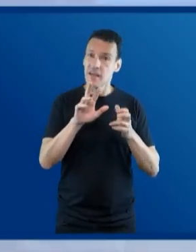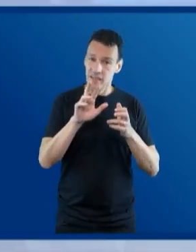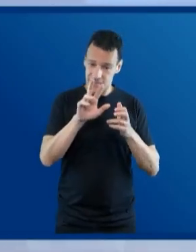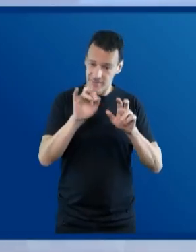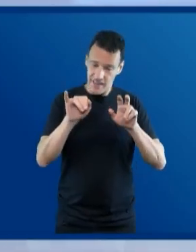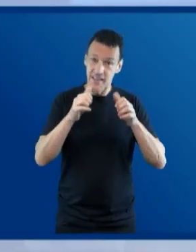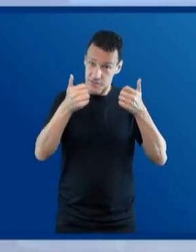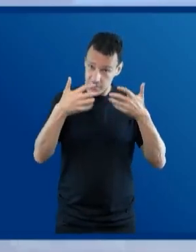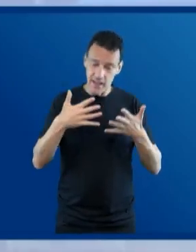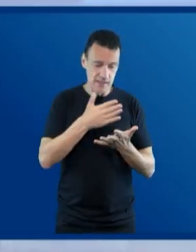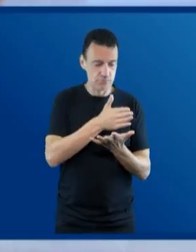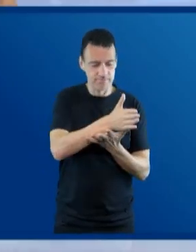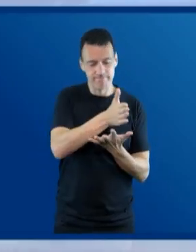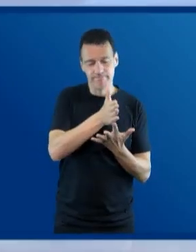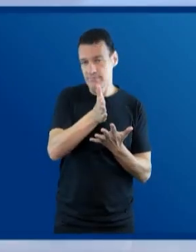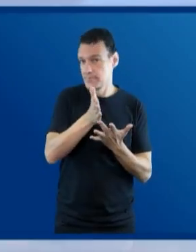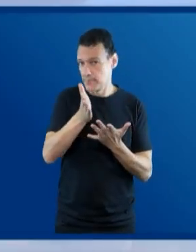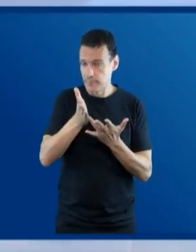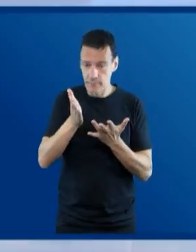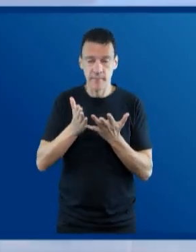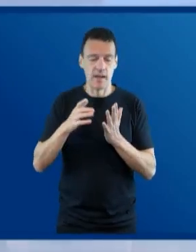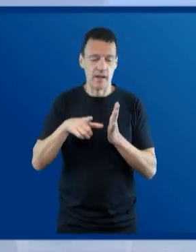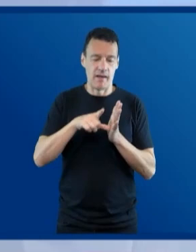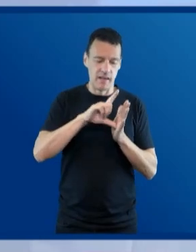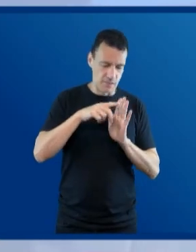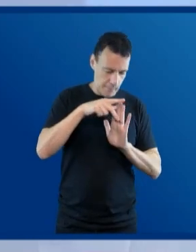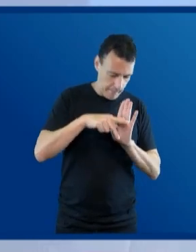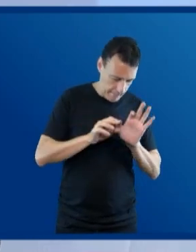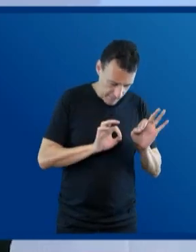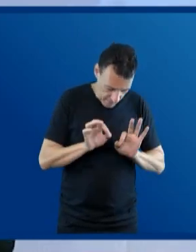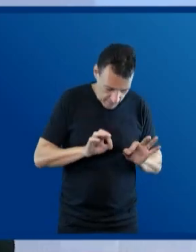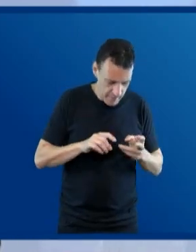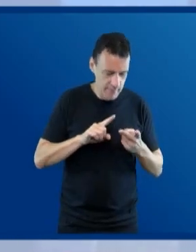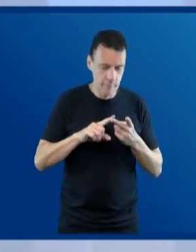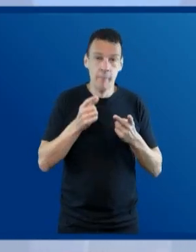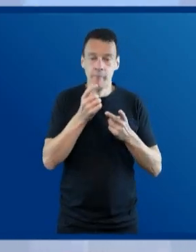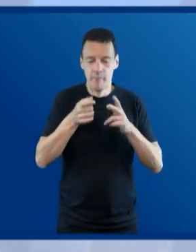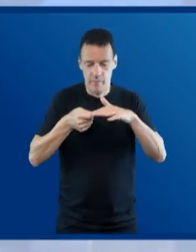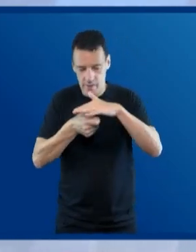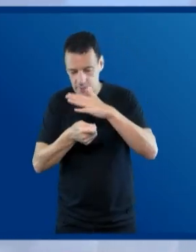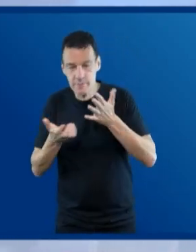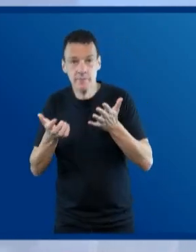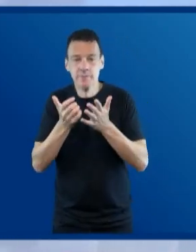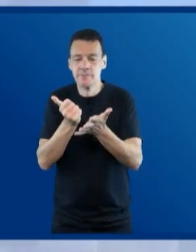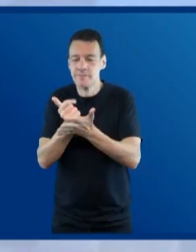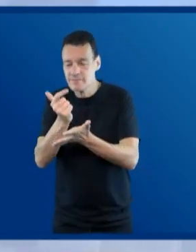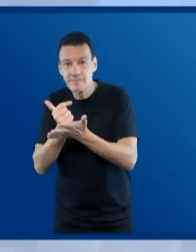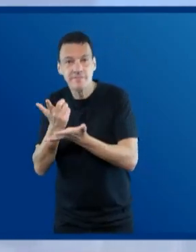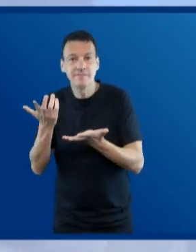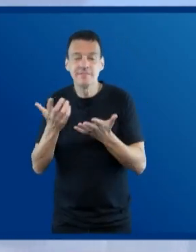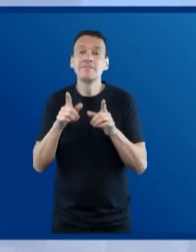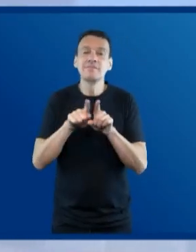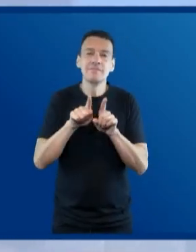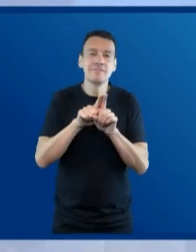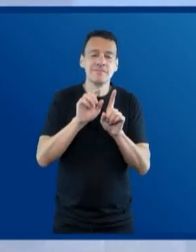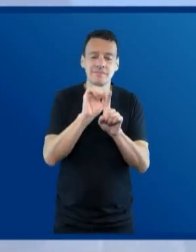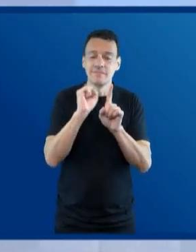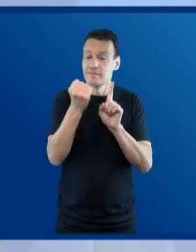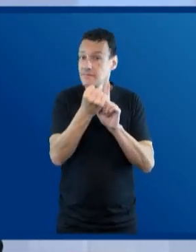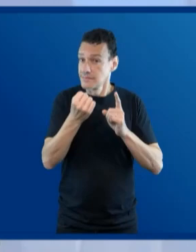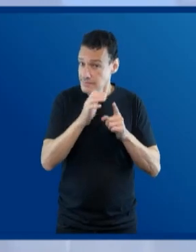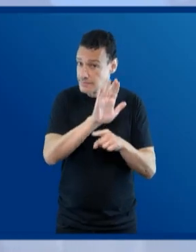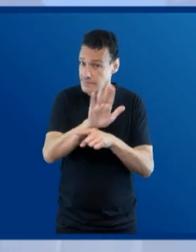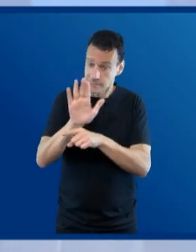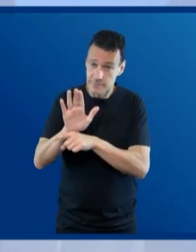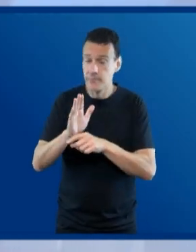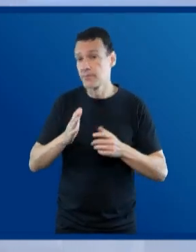do planejamento, dos investimentos, do consumo, da seguridade social. E eu gostaria de dizer que a